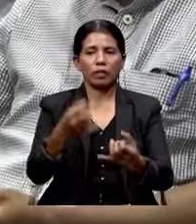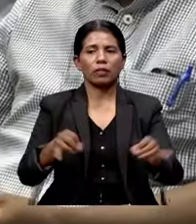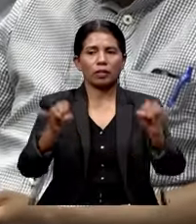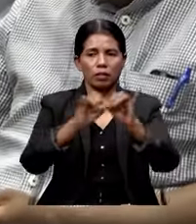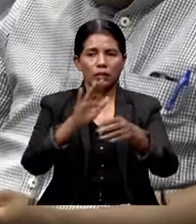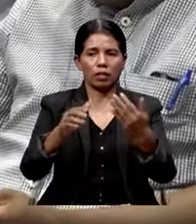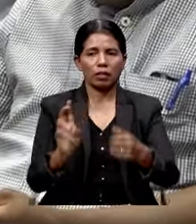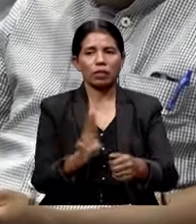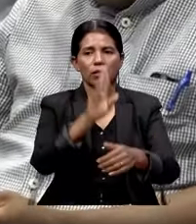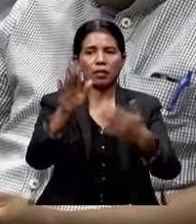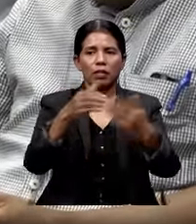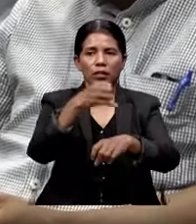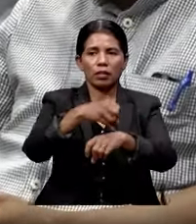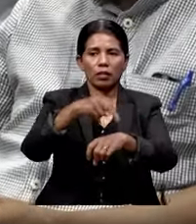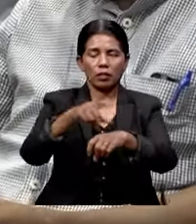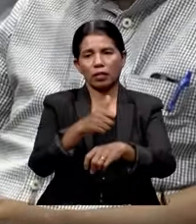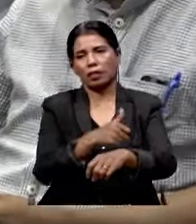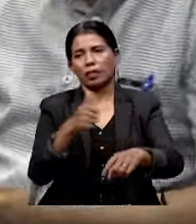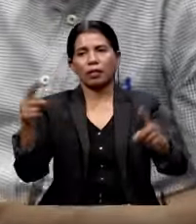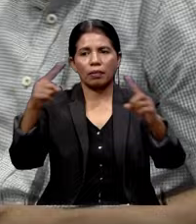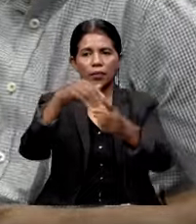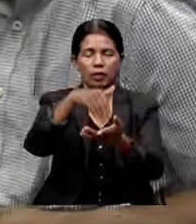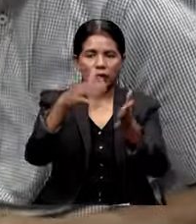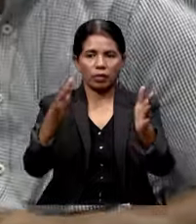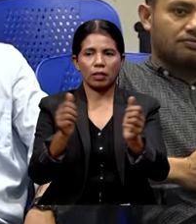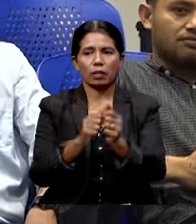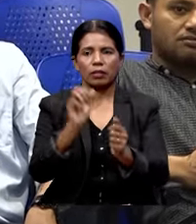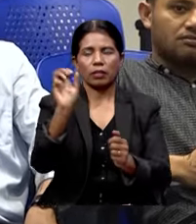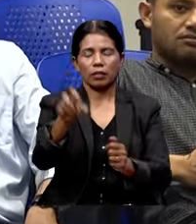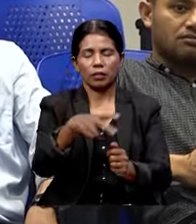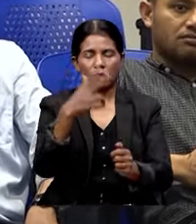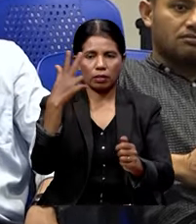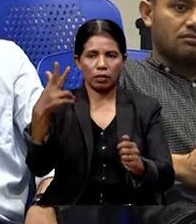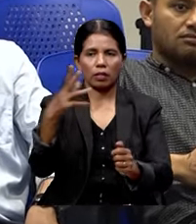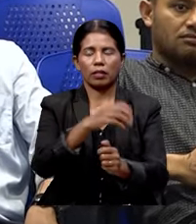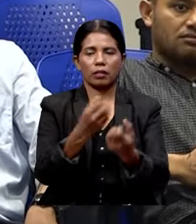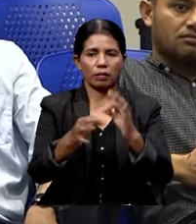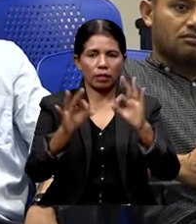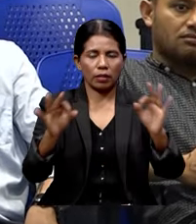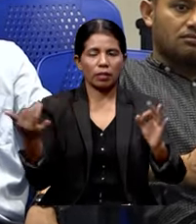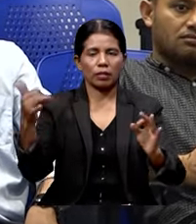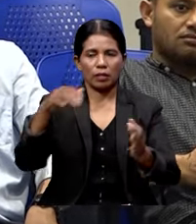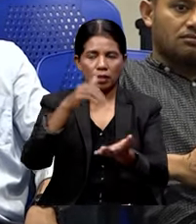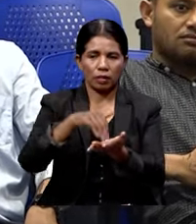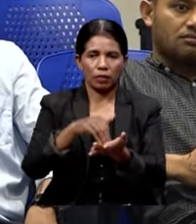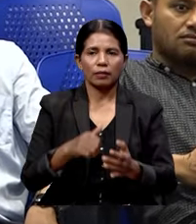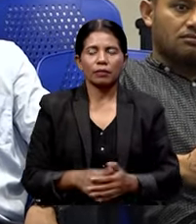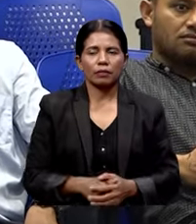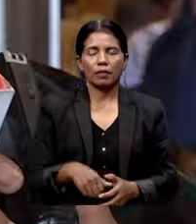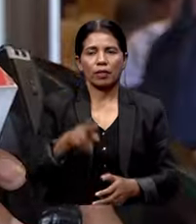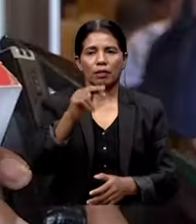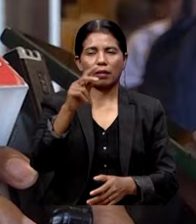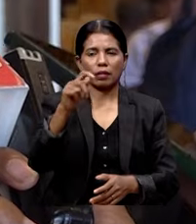e a Universidade Internacional Balon, para estudante na Insanulo Recentolo, na BEA, tu finaliza a ONA Sira no estudo. O UNTEL e